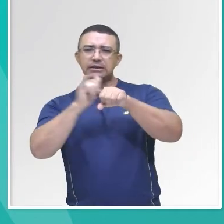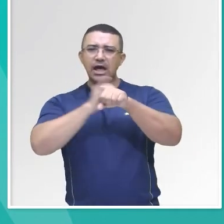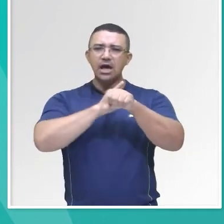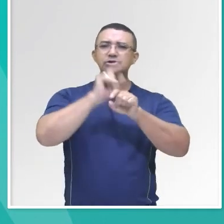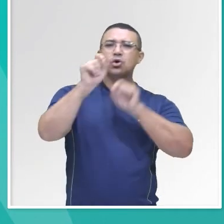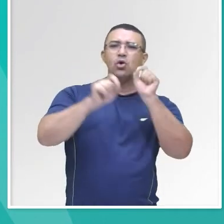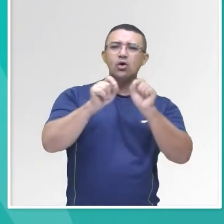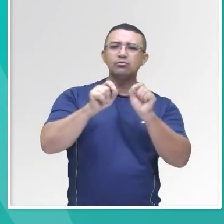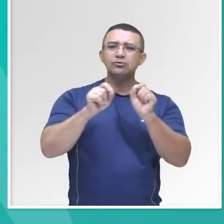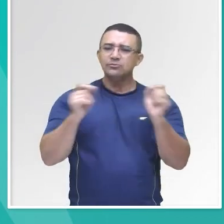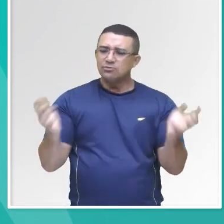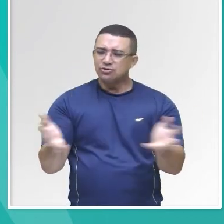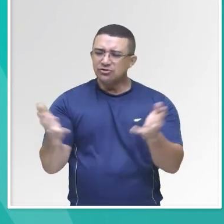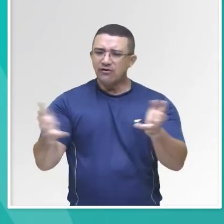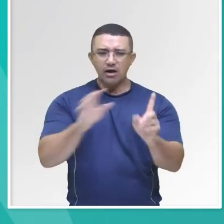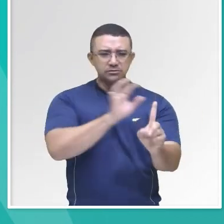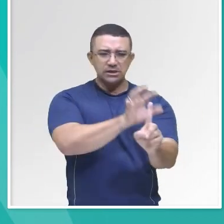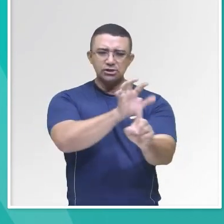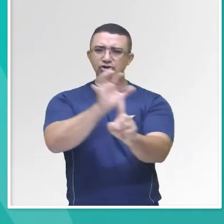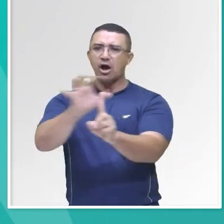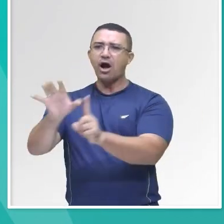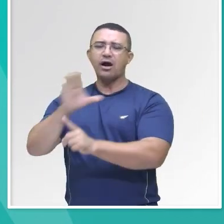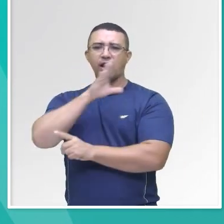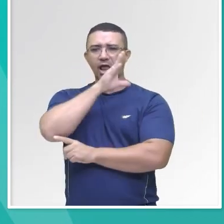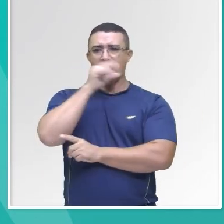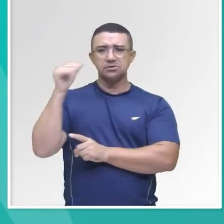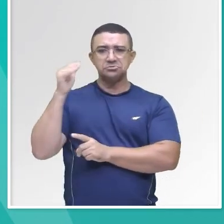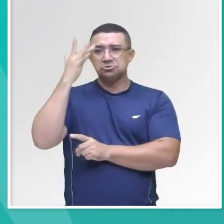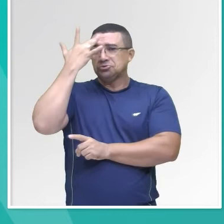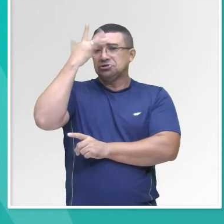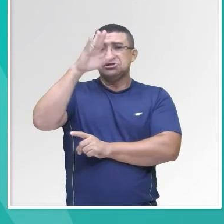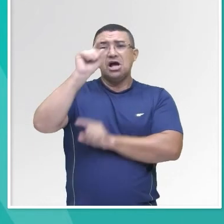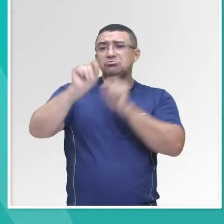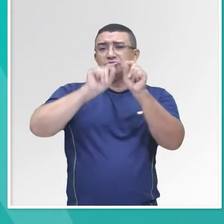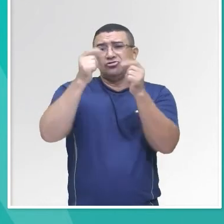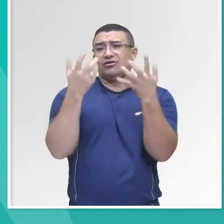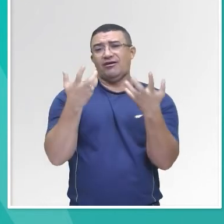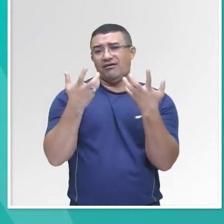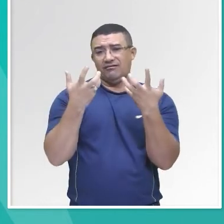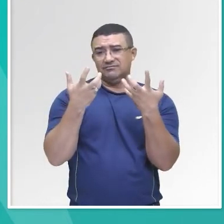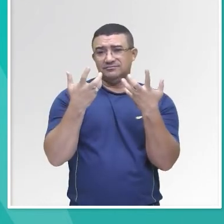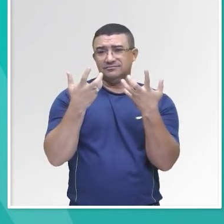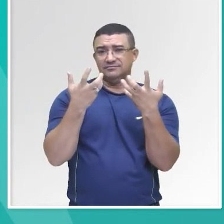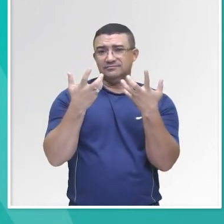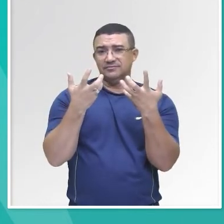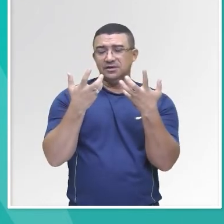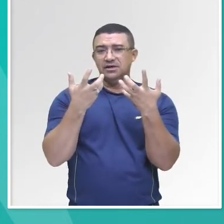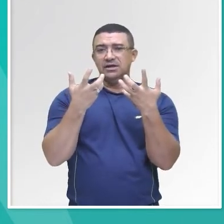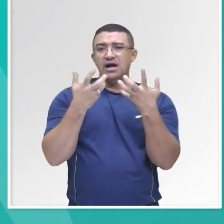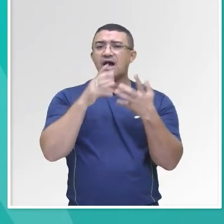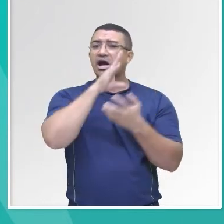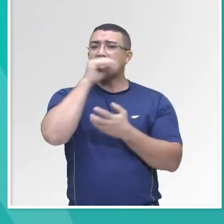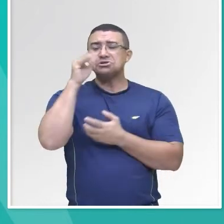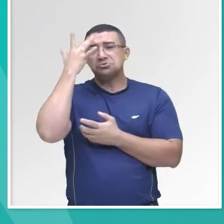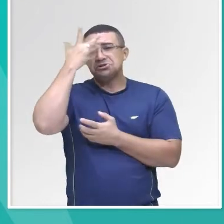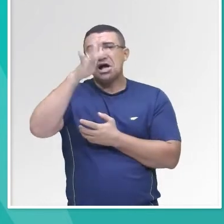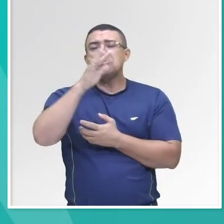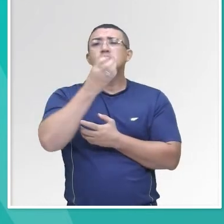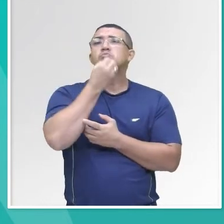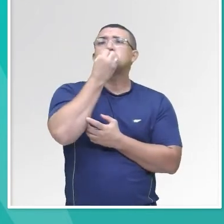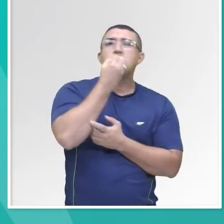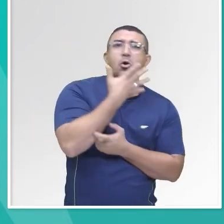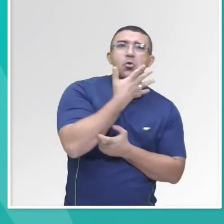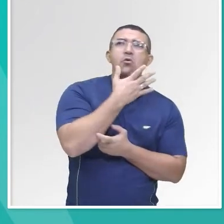assediar os pequeninos que mal sabem o que querem. Às vezes eles não sabem o que é bom nem o que é mal,